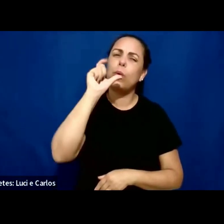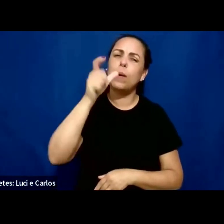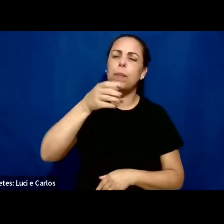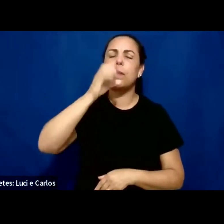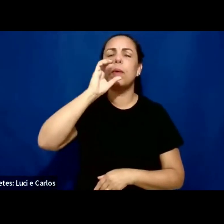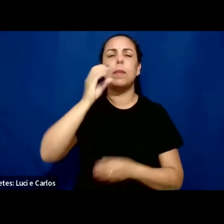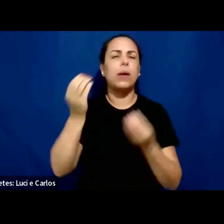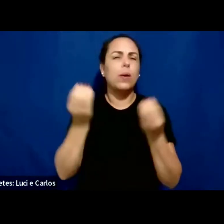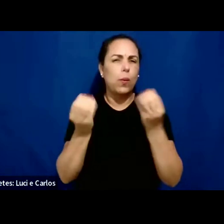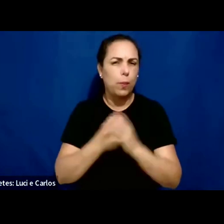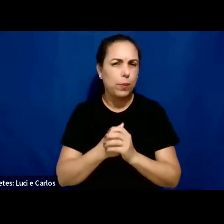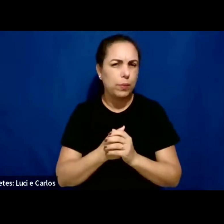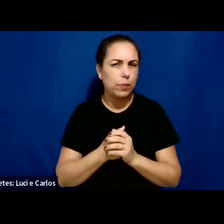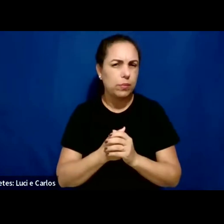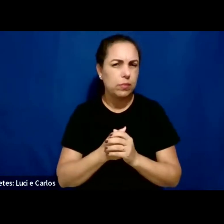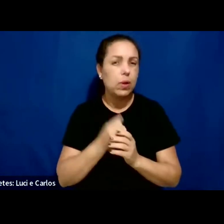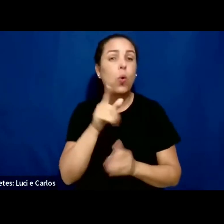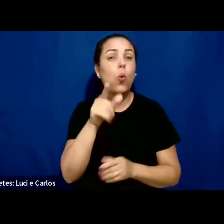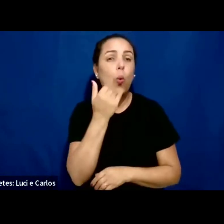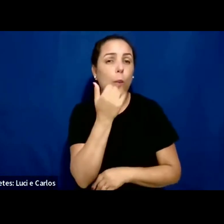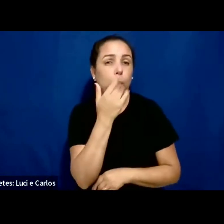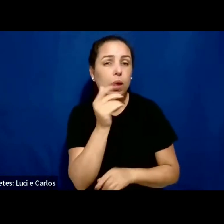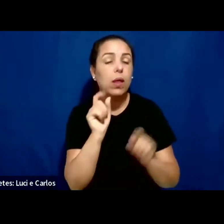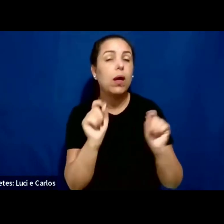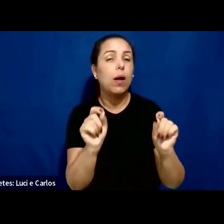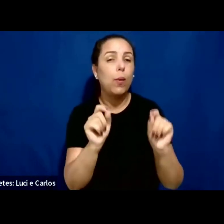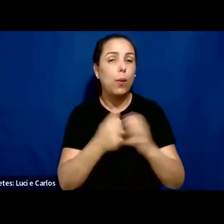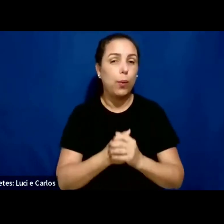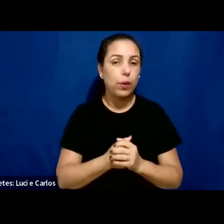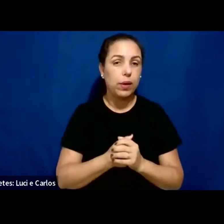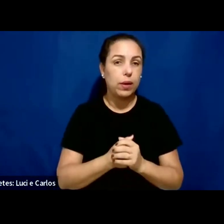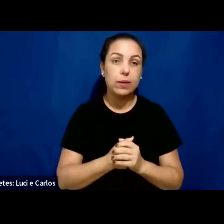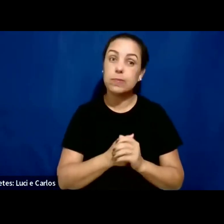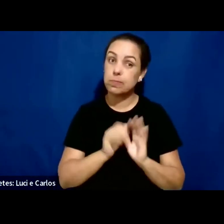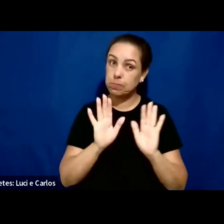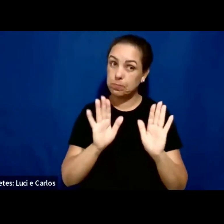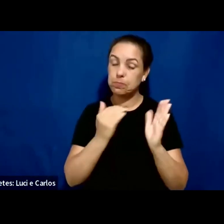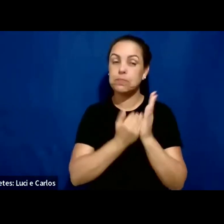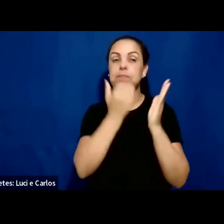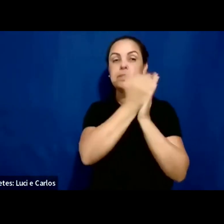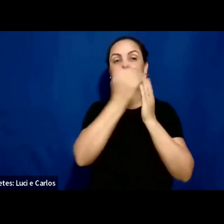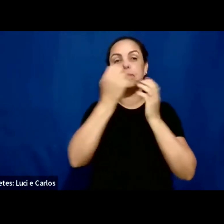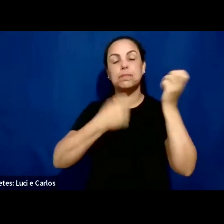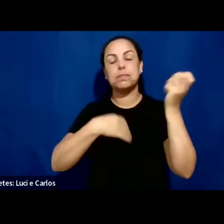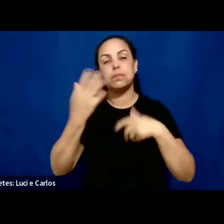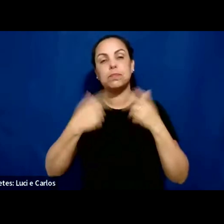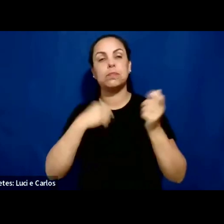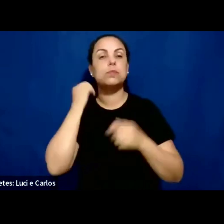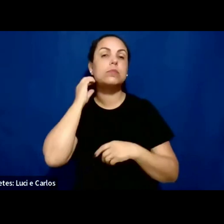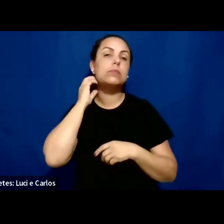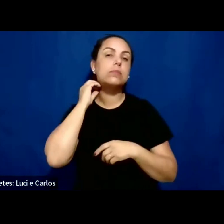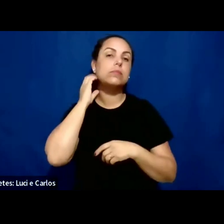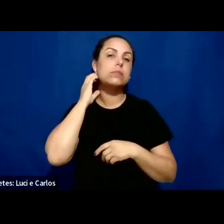Vamos lá. Quais são os principais fatores? Quais são os principais fatores